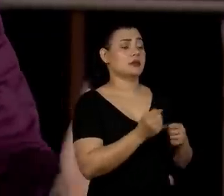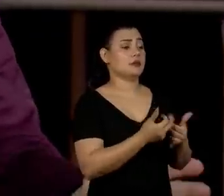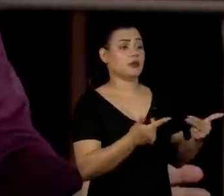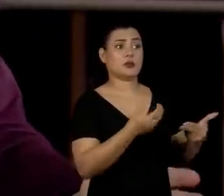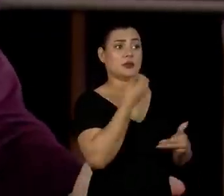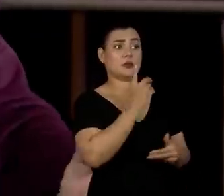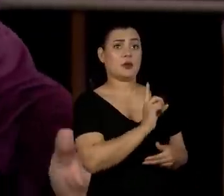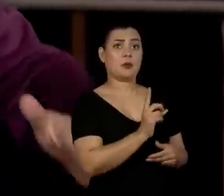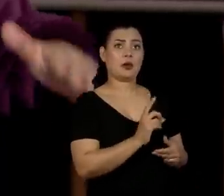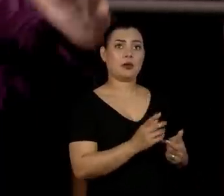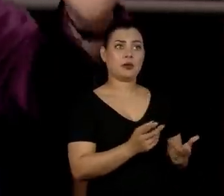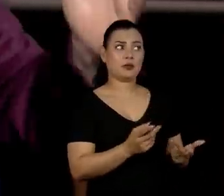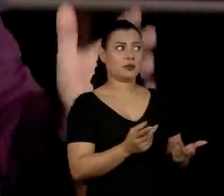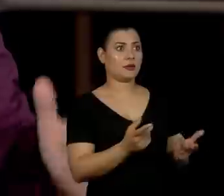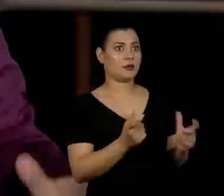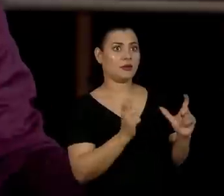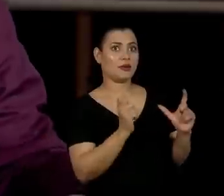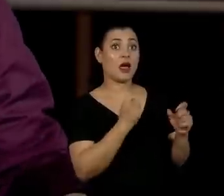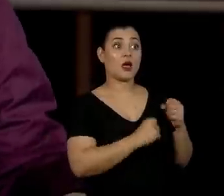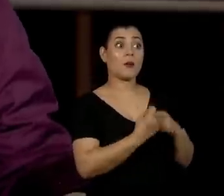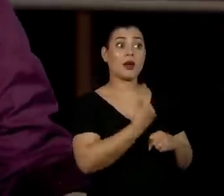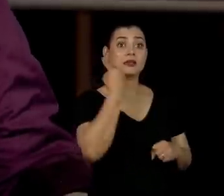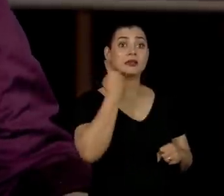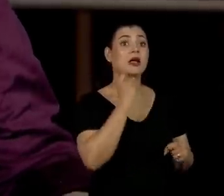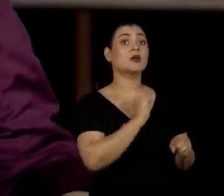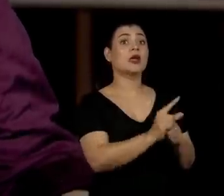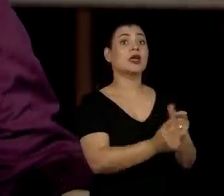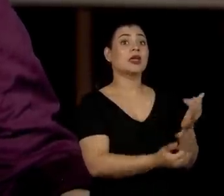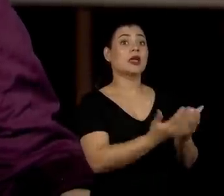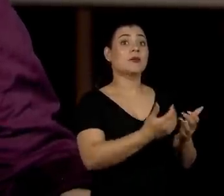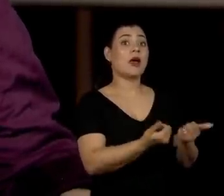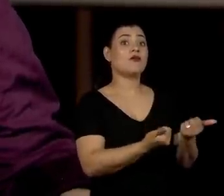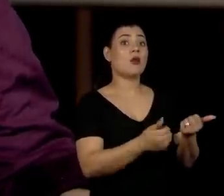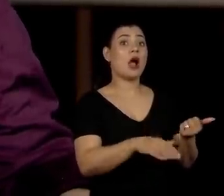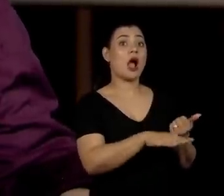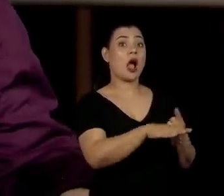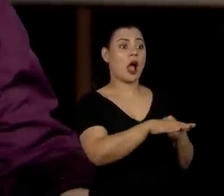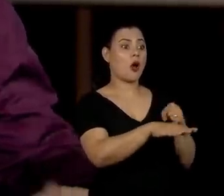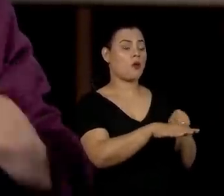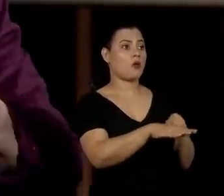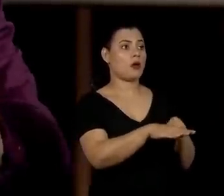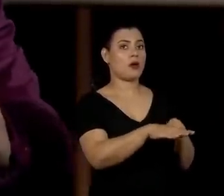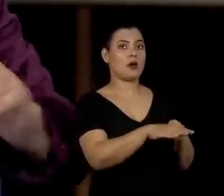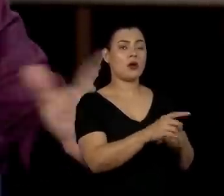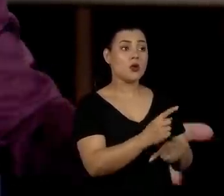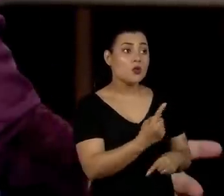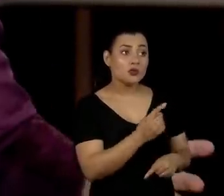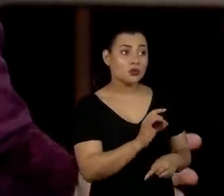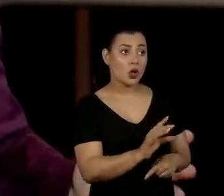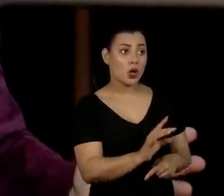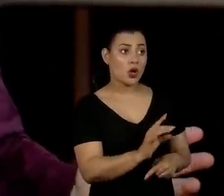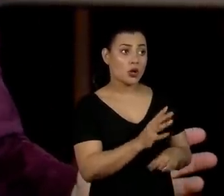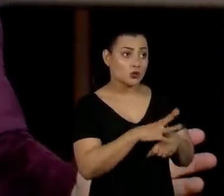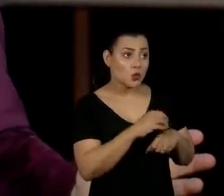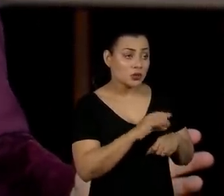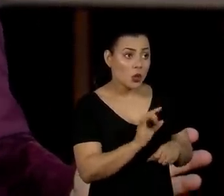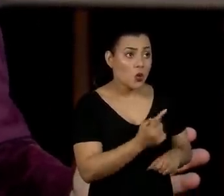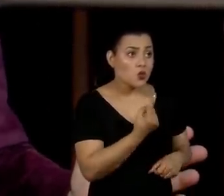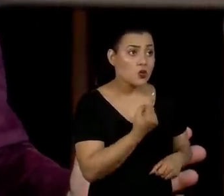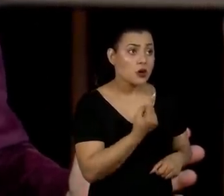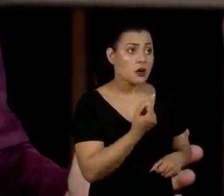bem não o ano passado queimaram um automóvel lá um alto